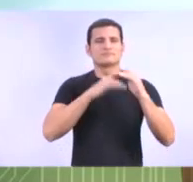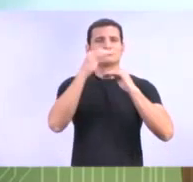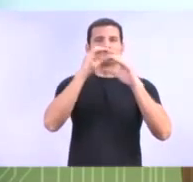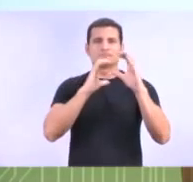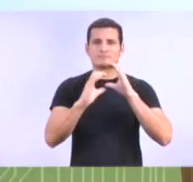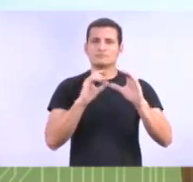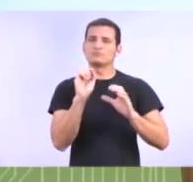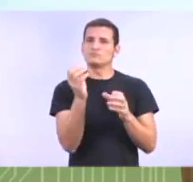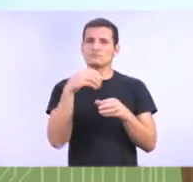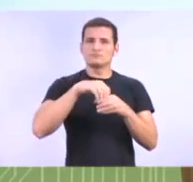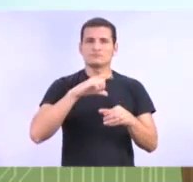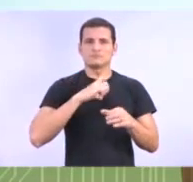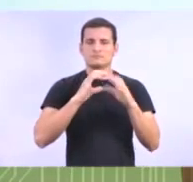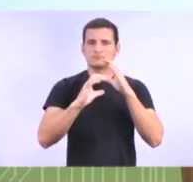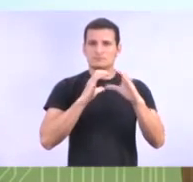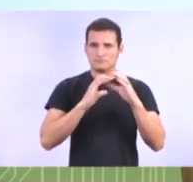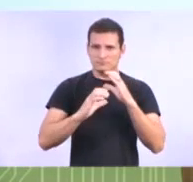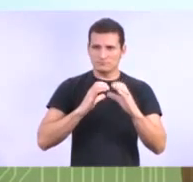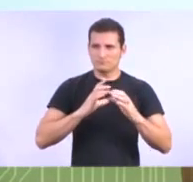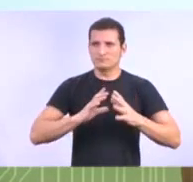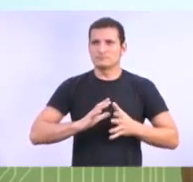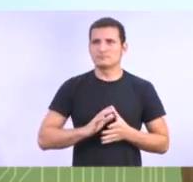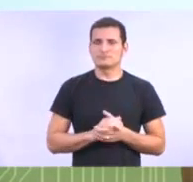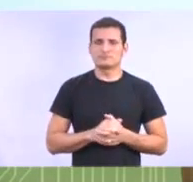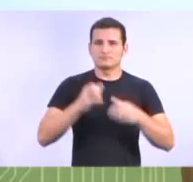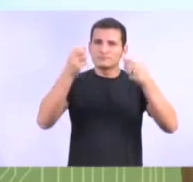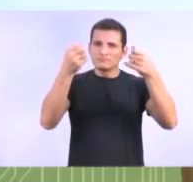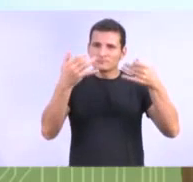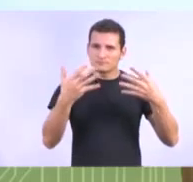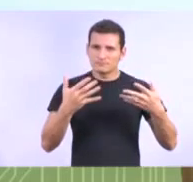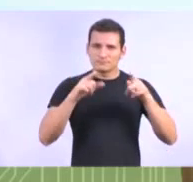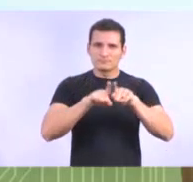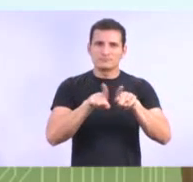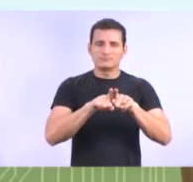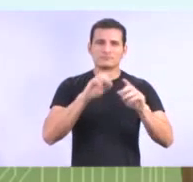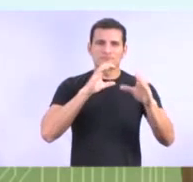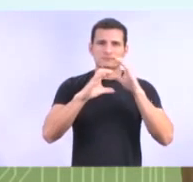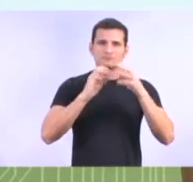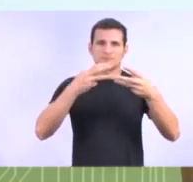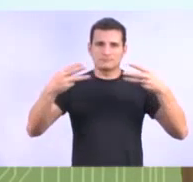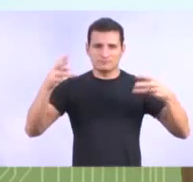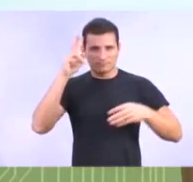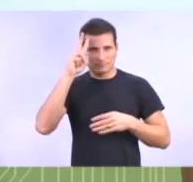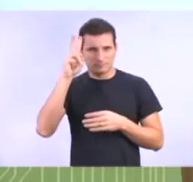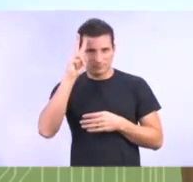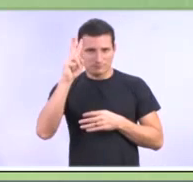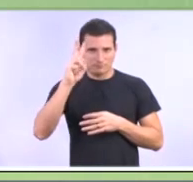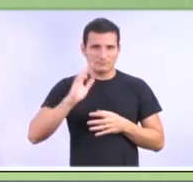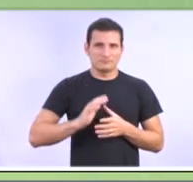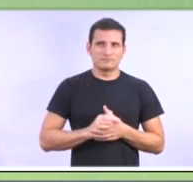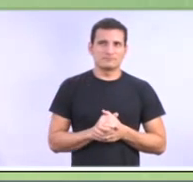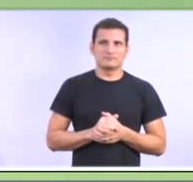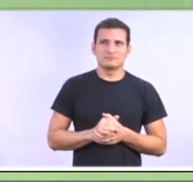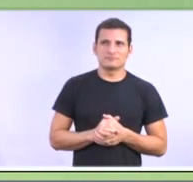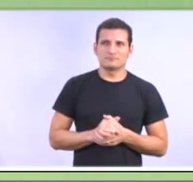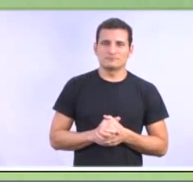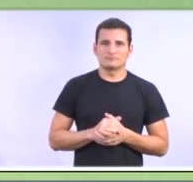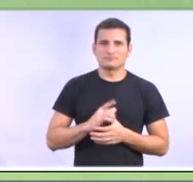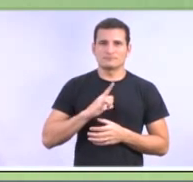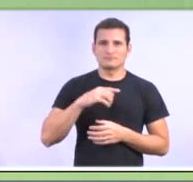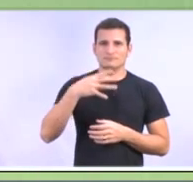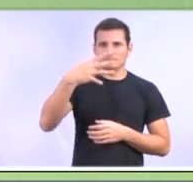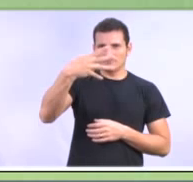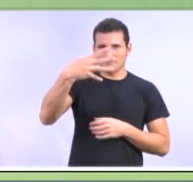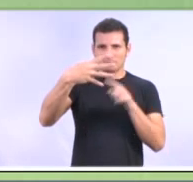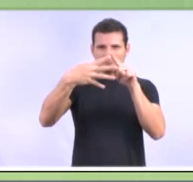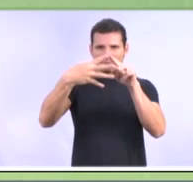toda a comunicação, e falamos também das comunicações em redes como eram, lembram? A gente tinha 4 elementos,